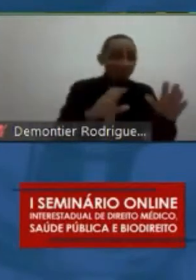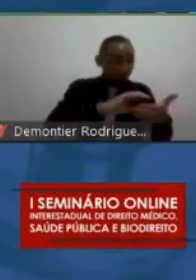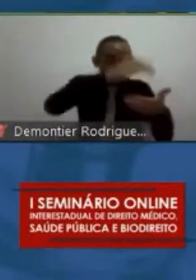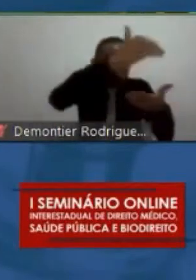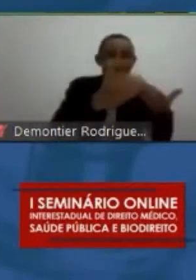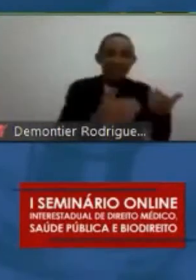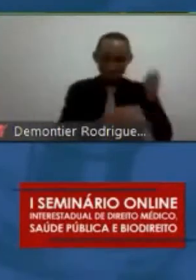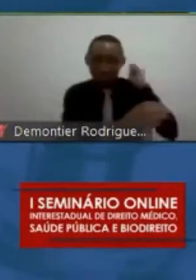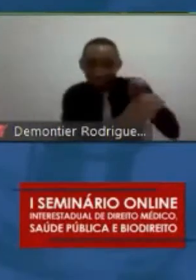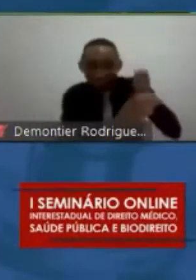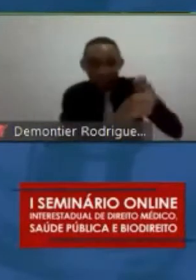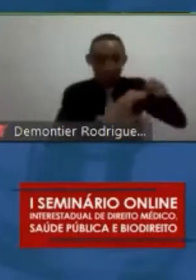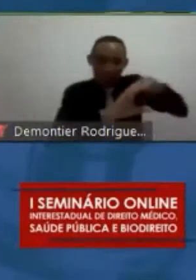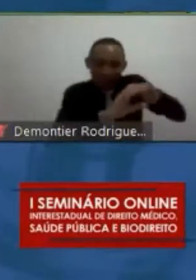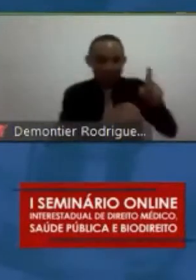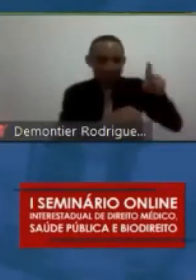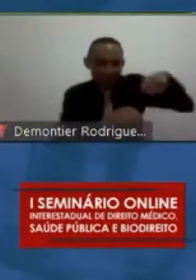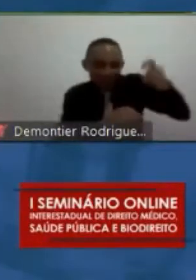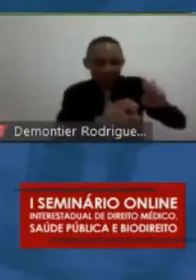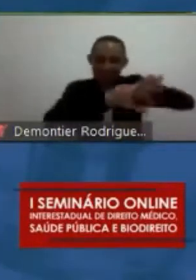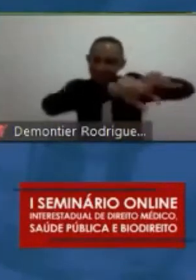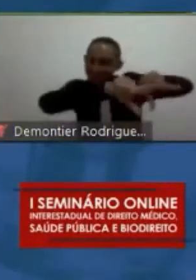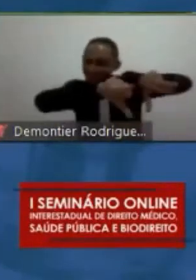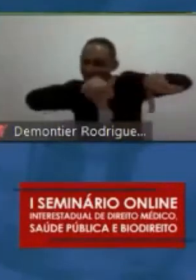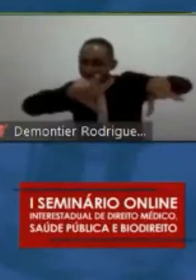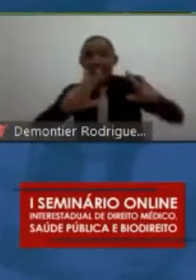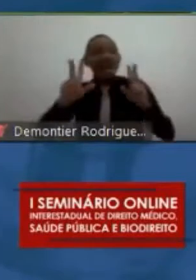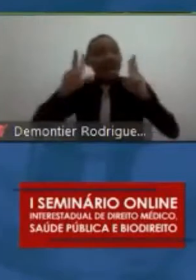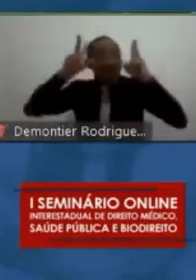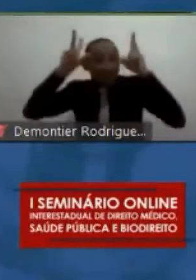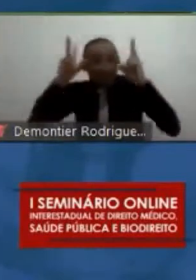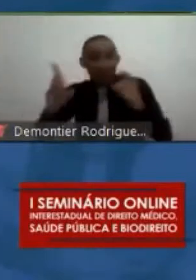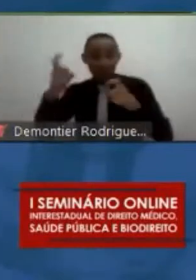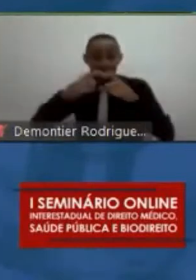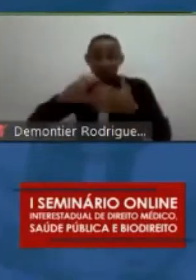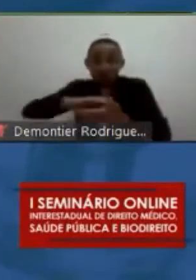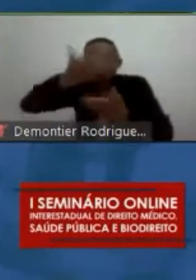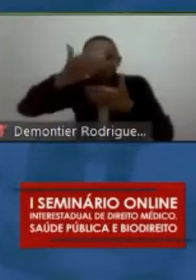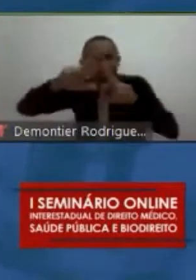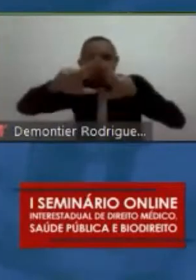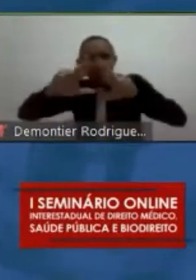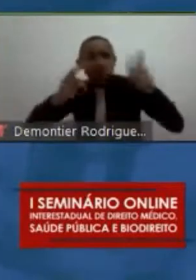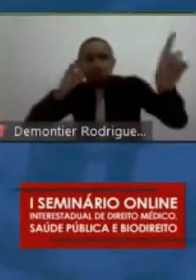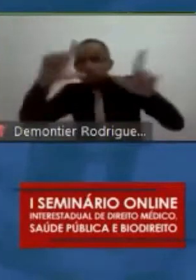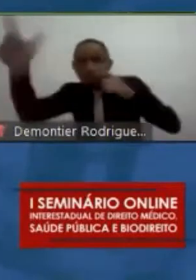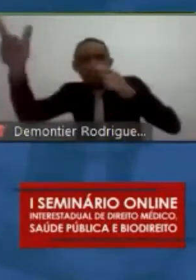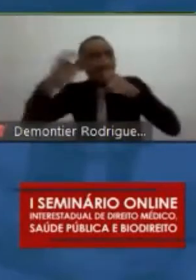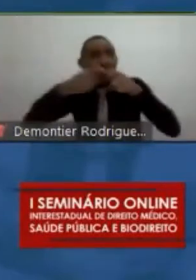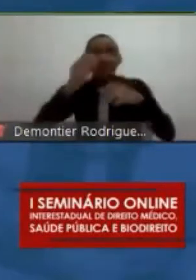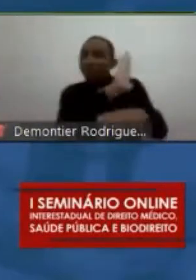média qualidade. Mas se nós aumentarmos a nossa caixa de